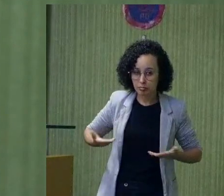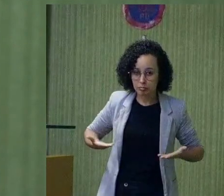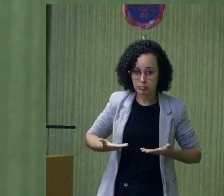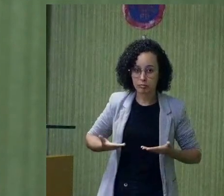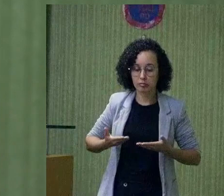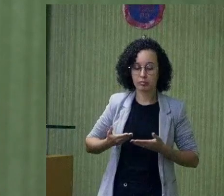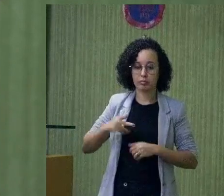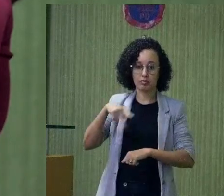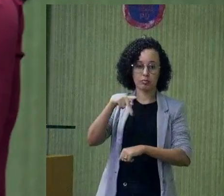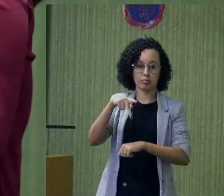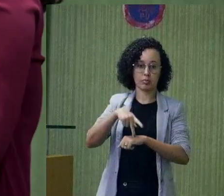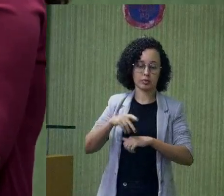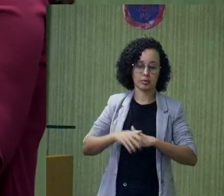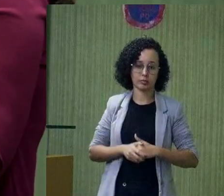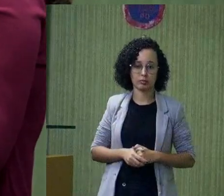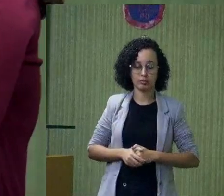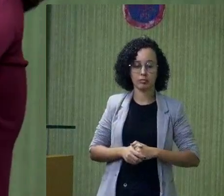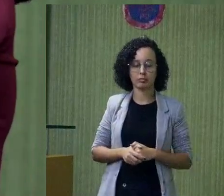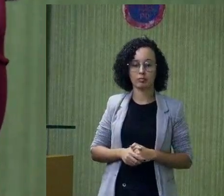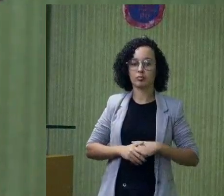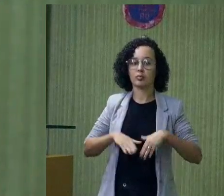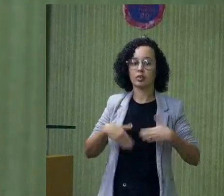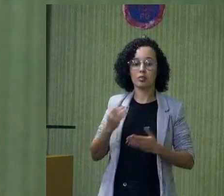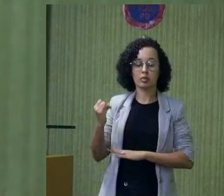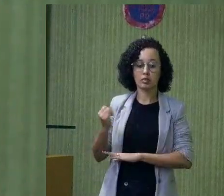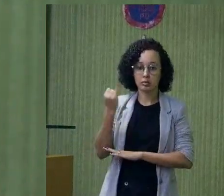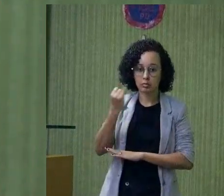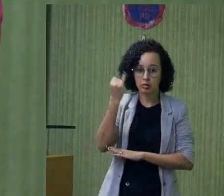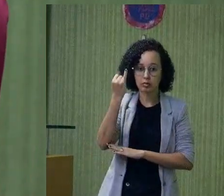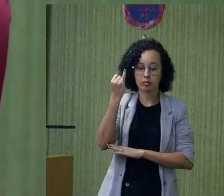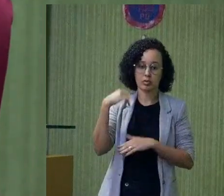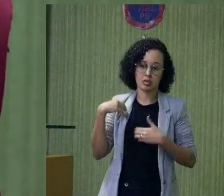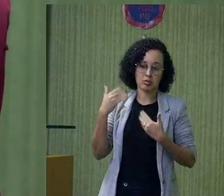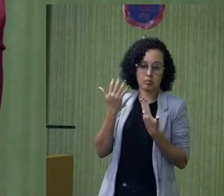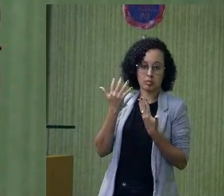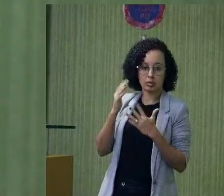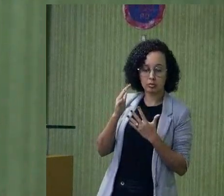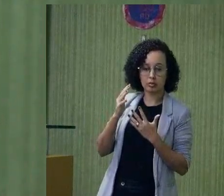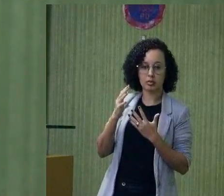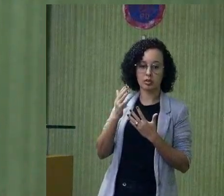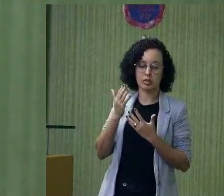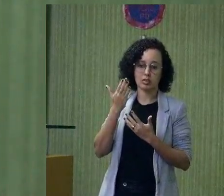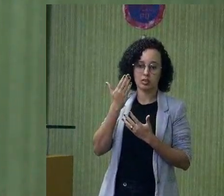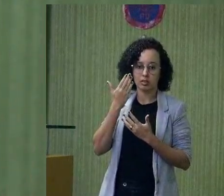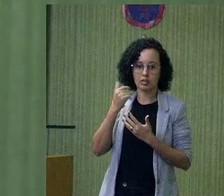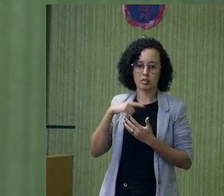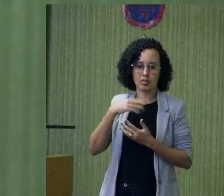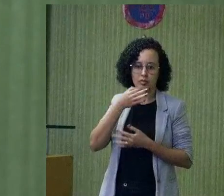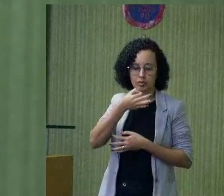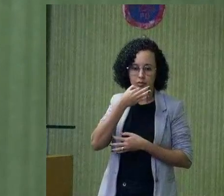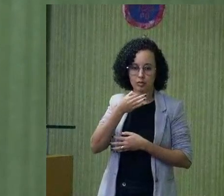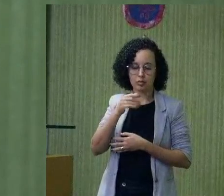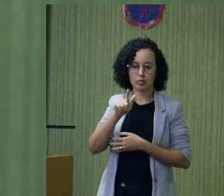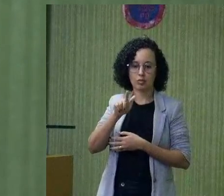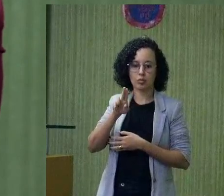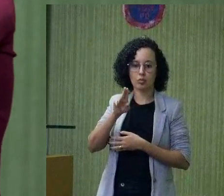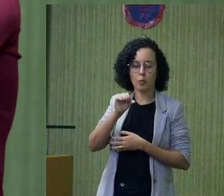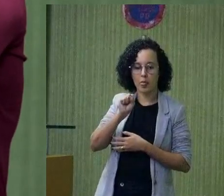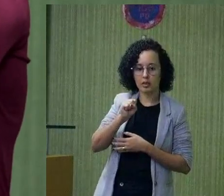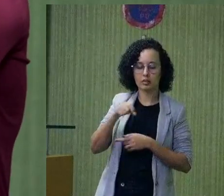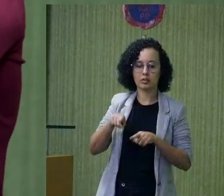país então a importância né e eu parabenizo eu sei que teve a sugestão do Lucas também a